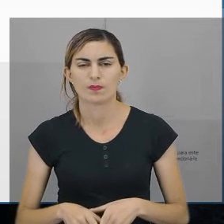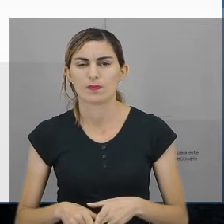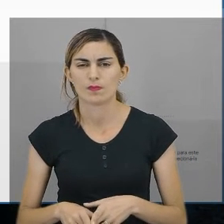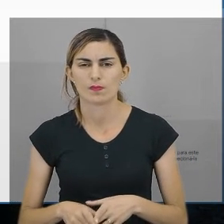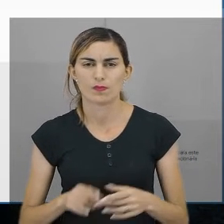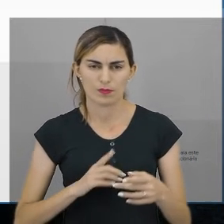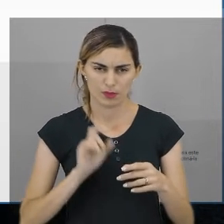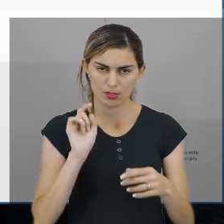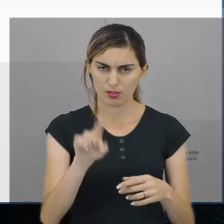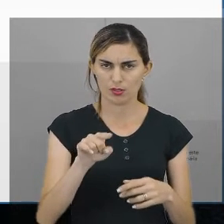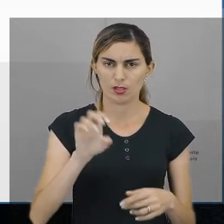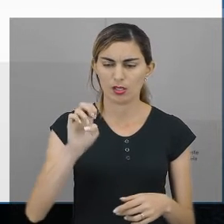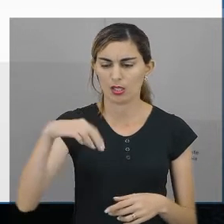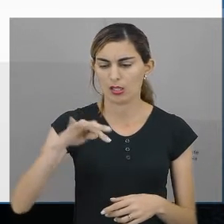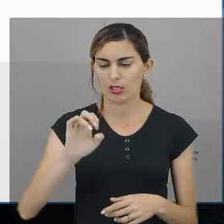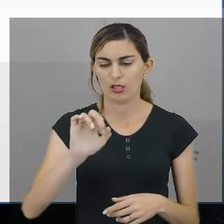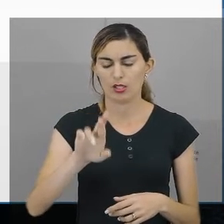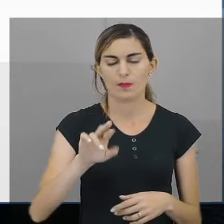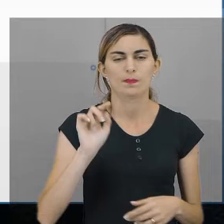Enter.